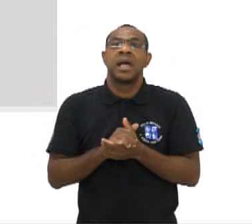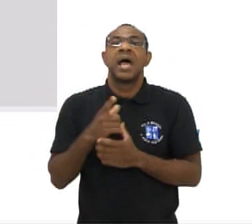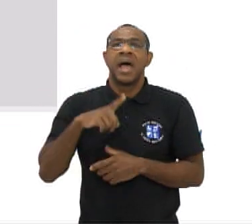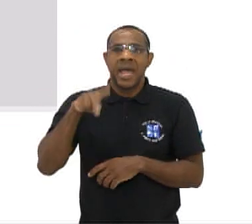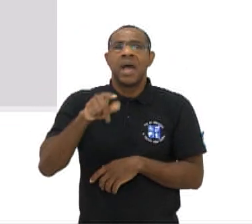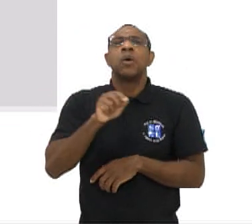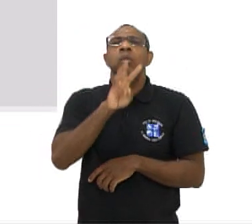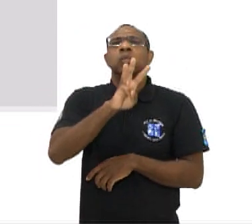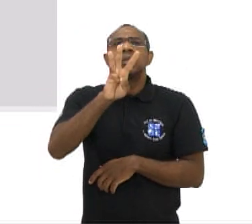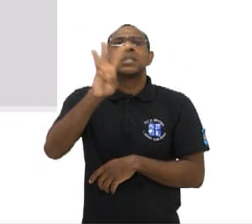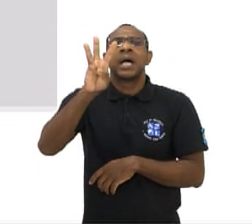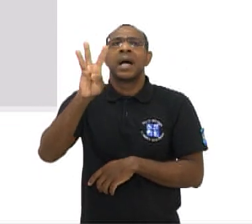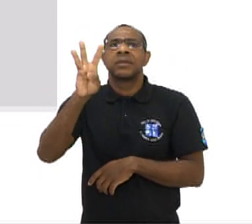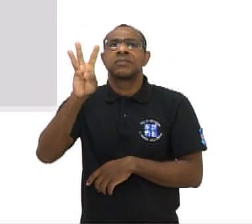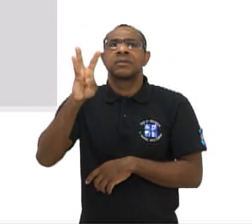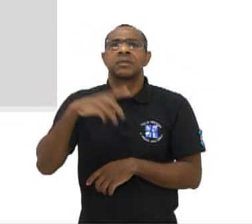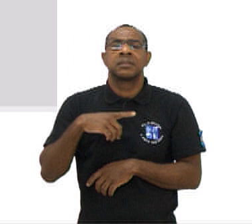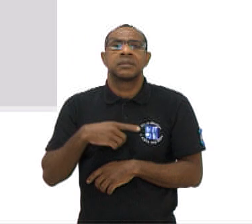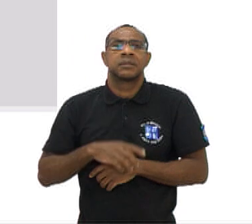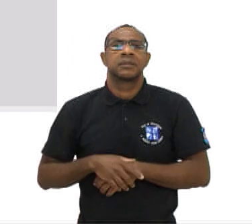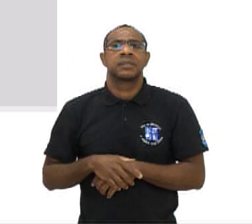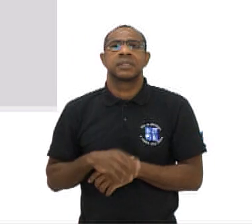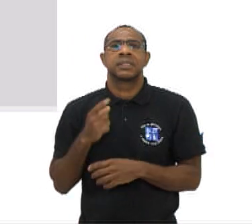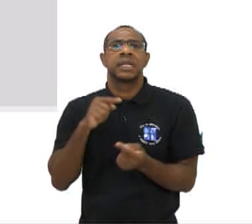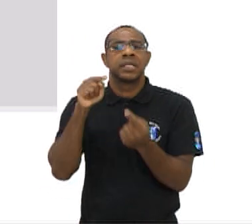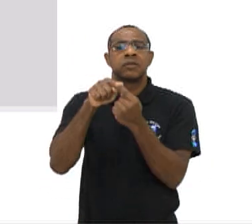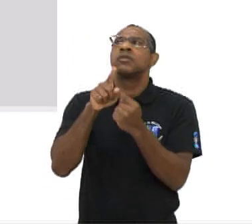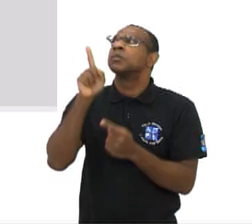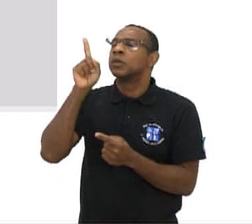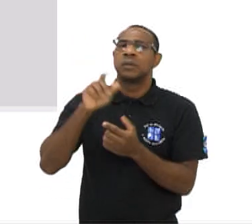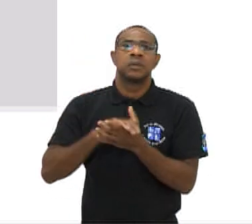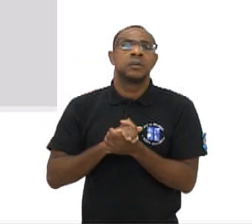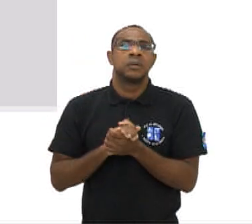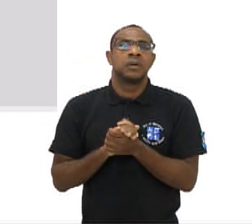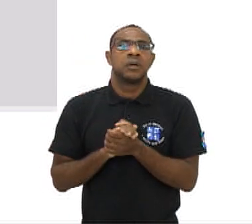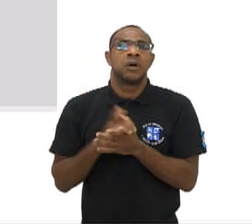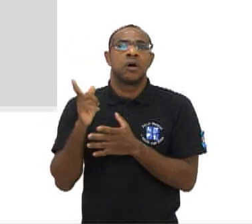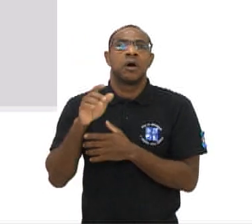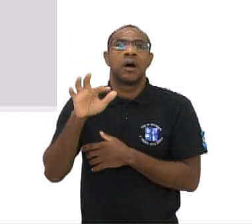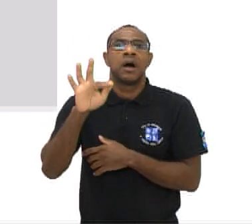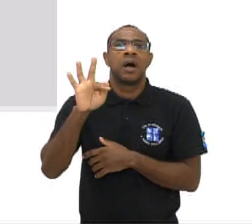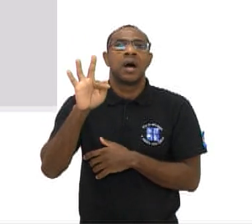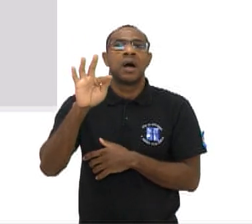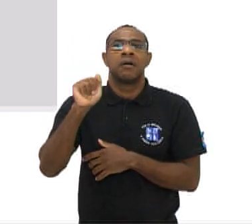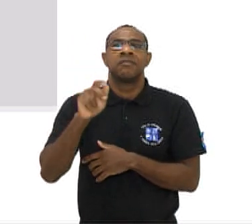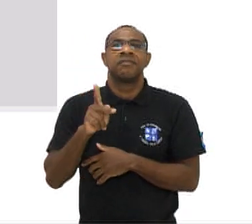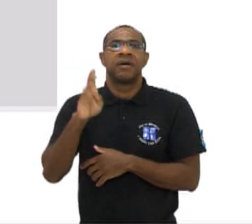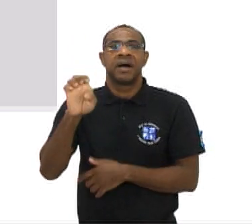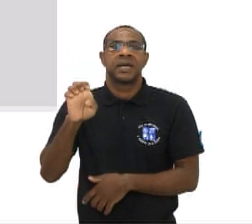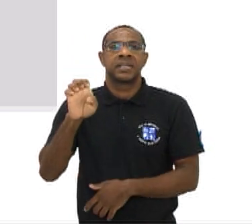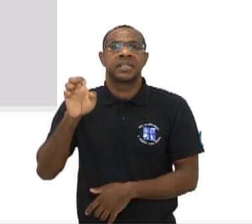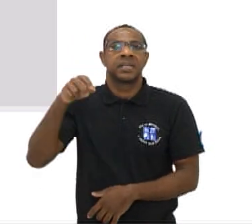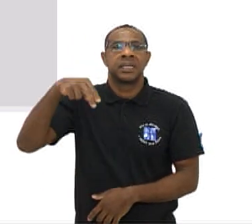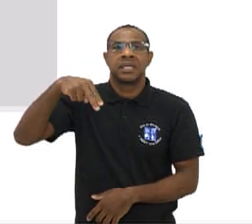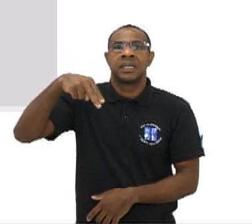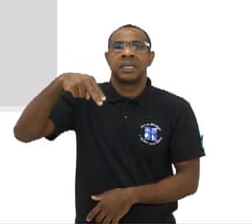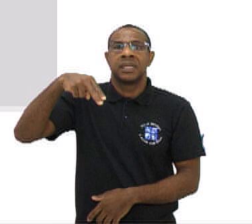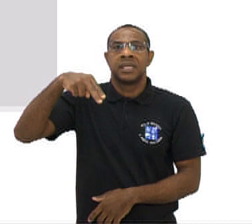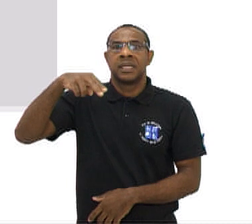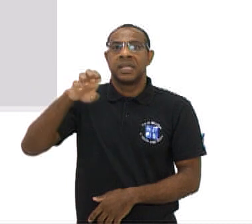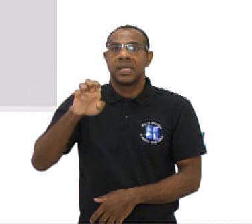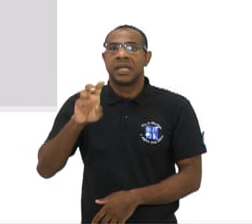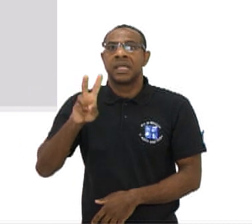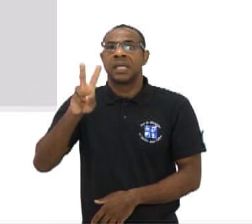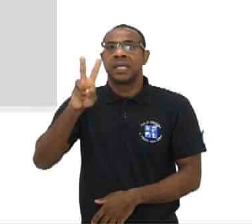tem esse formato. E temos lá, das fake news ao fenômeno slow news. Tenho